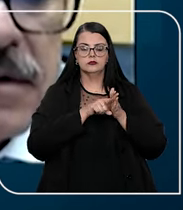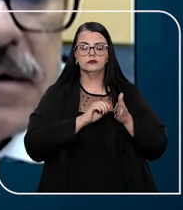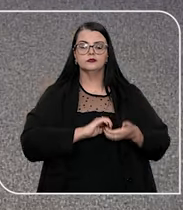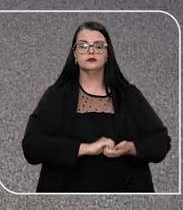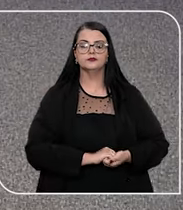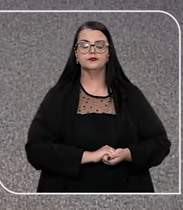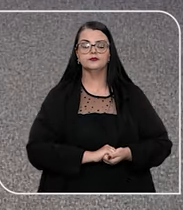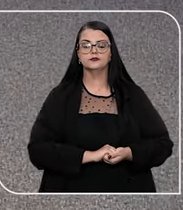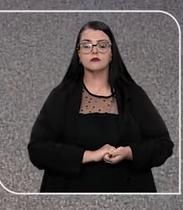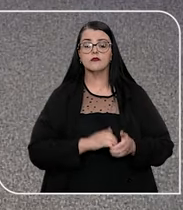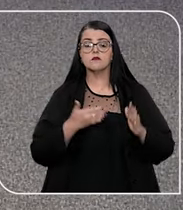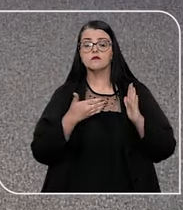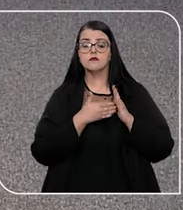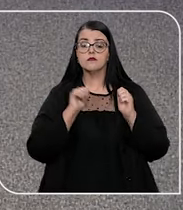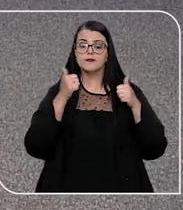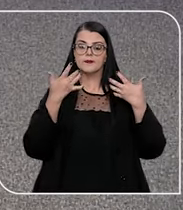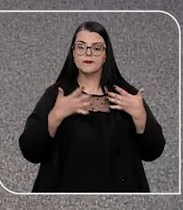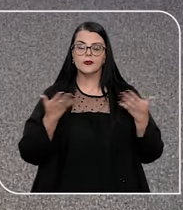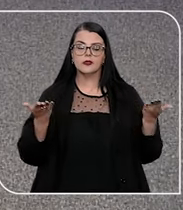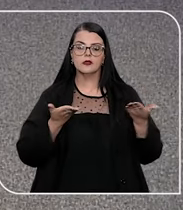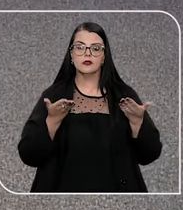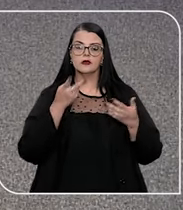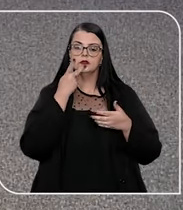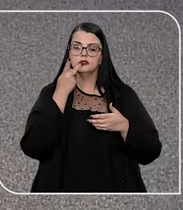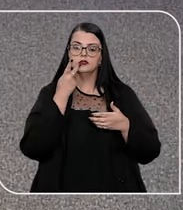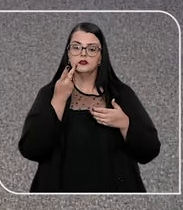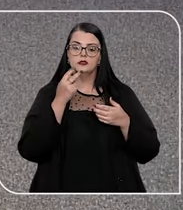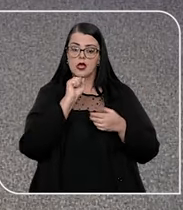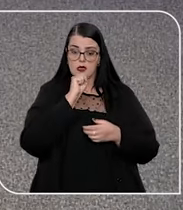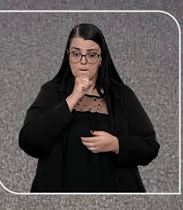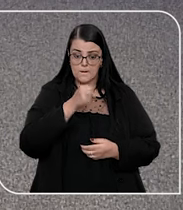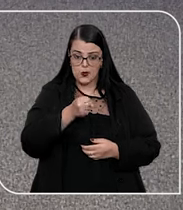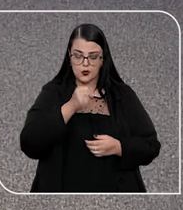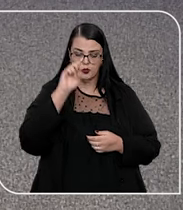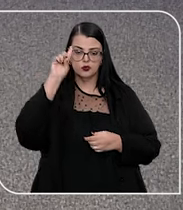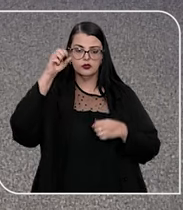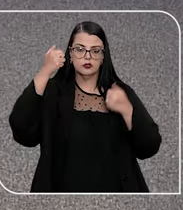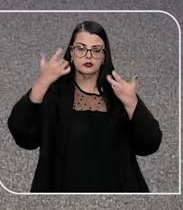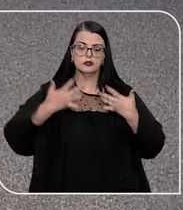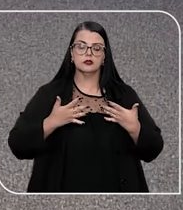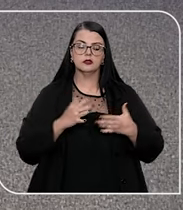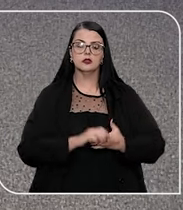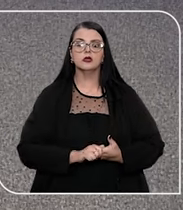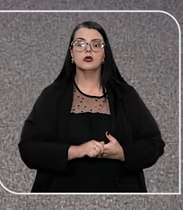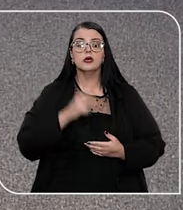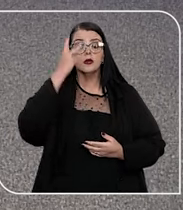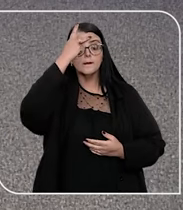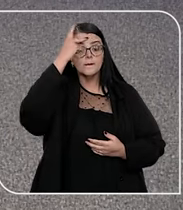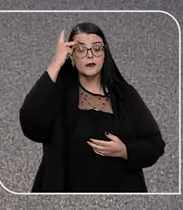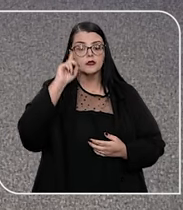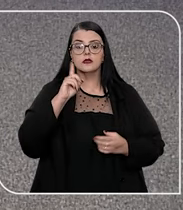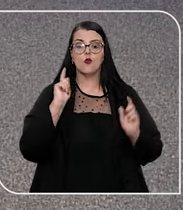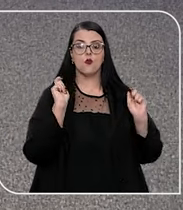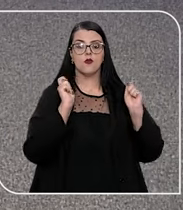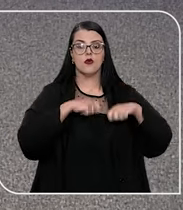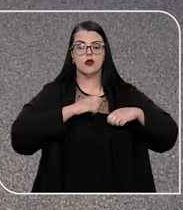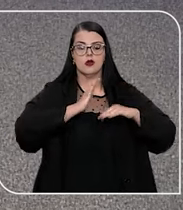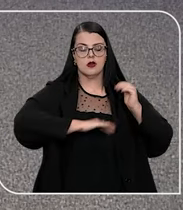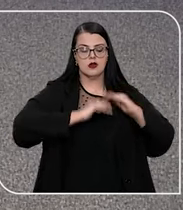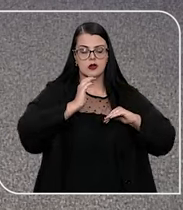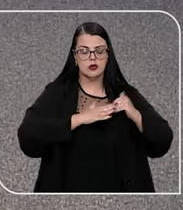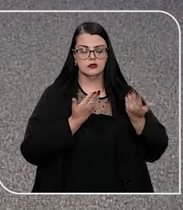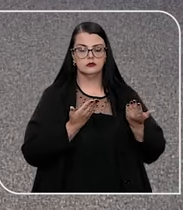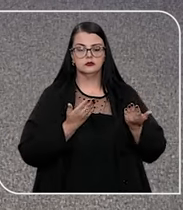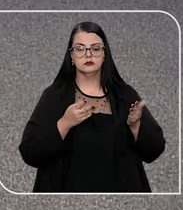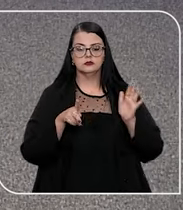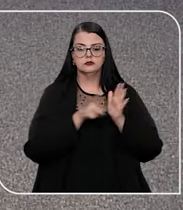pericial a interdição que que a gente acabou de ver na reportagem é uma declaração judicial de que a pessoa é incapaz